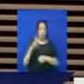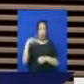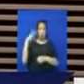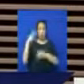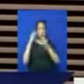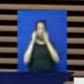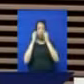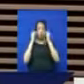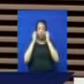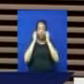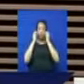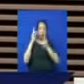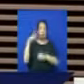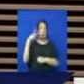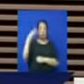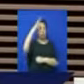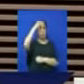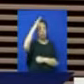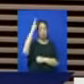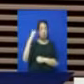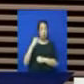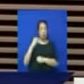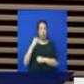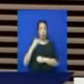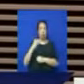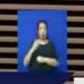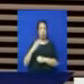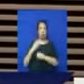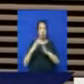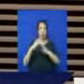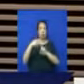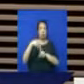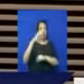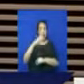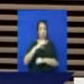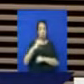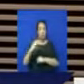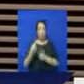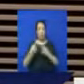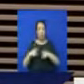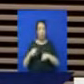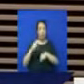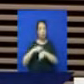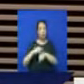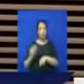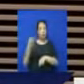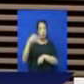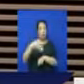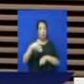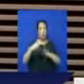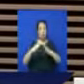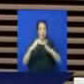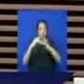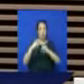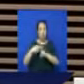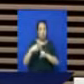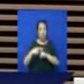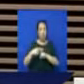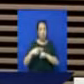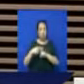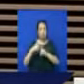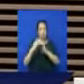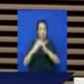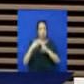Júlio César na Igreja Católica, mas enfim. Mas às vezes que eu tive em alguma igreja, especialmente na igreja evangélica, eu sempre me senti muito